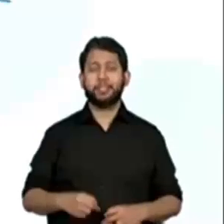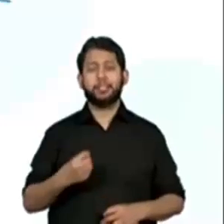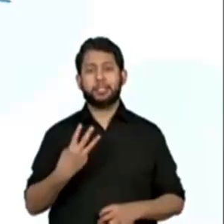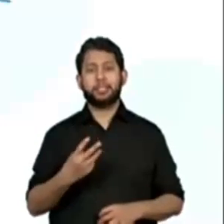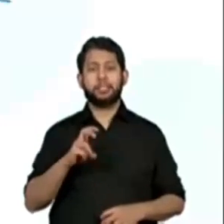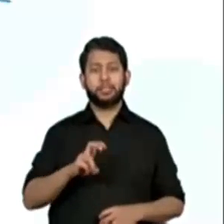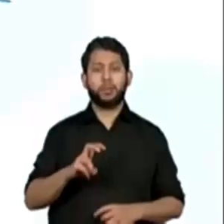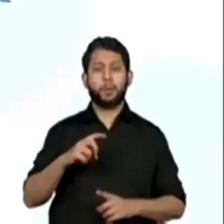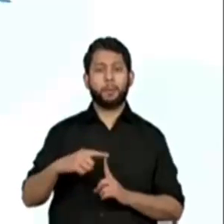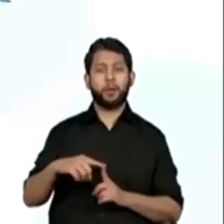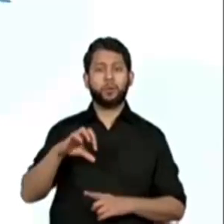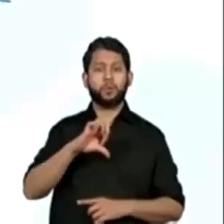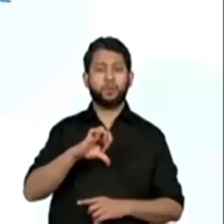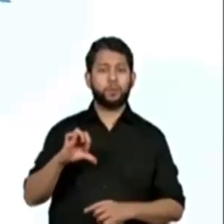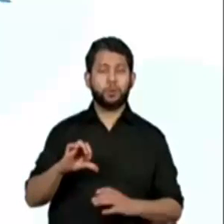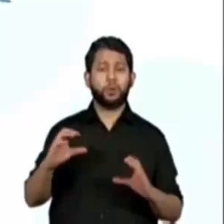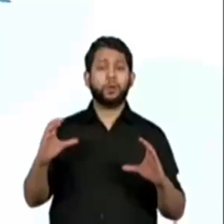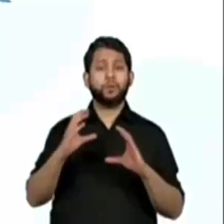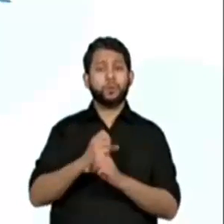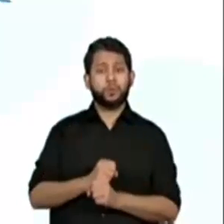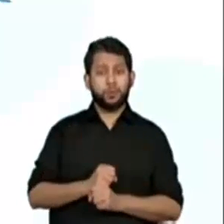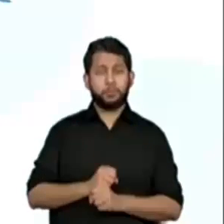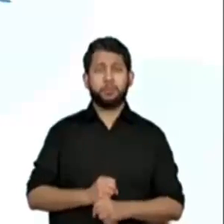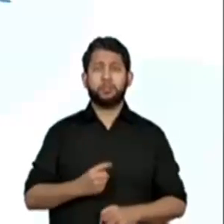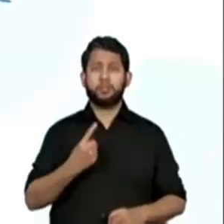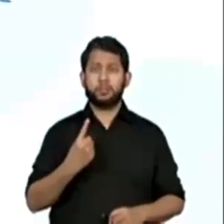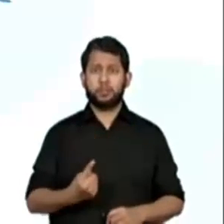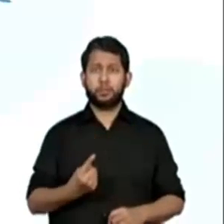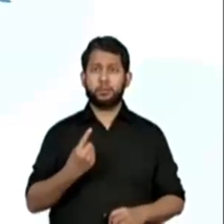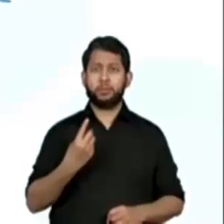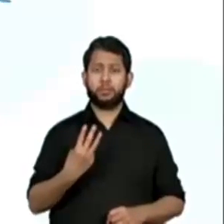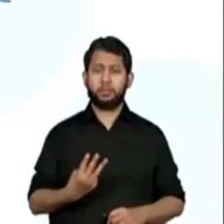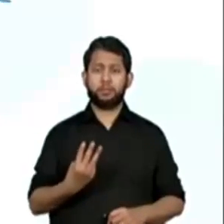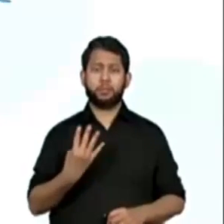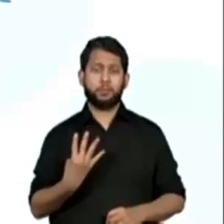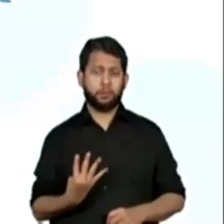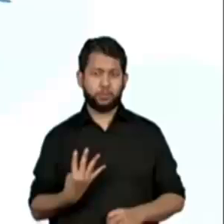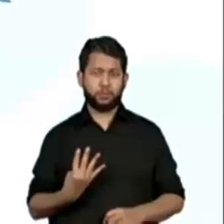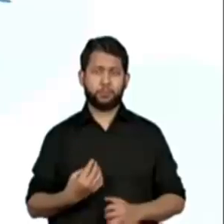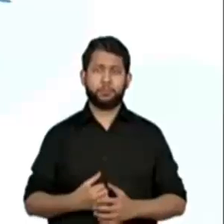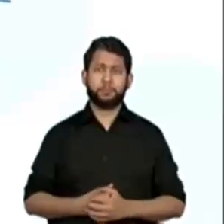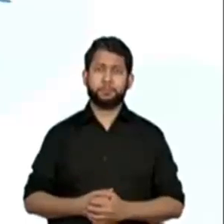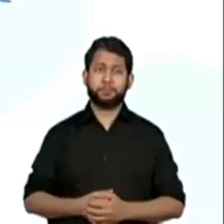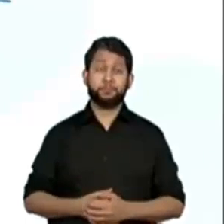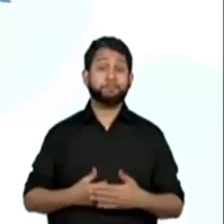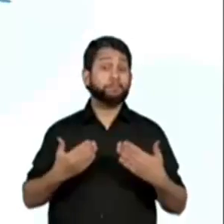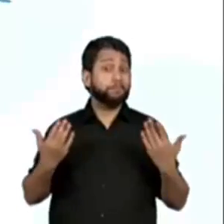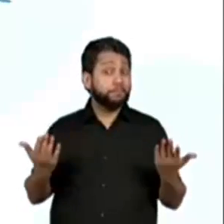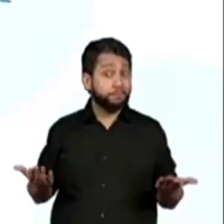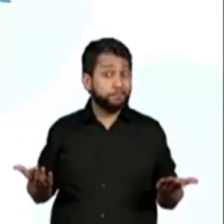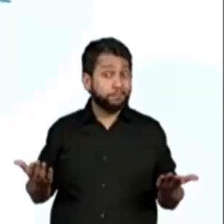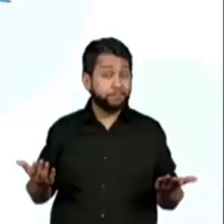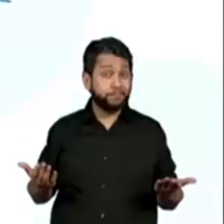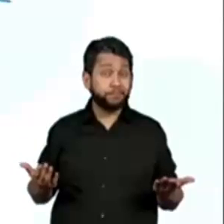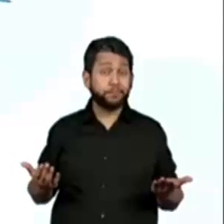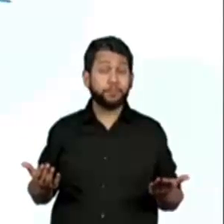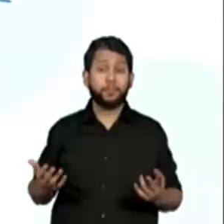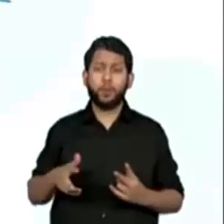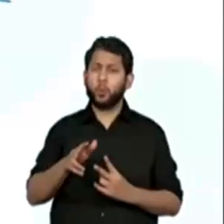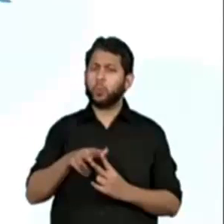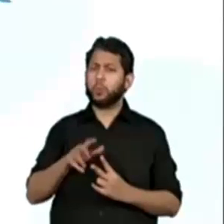35 mais 99 é igual a 134. No caso, os